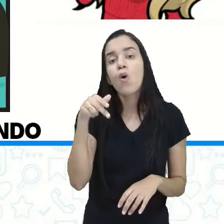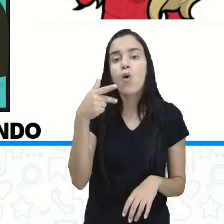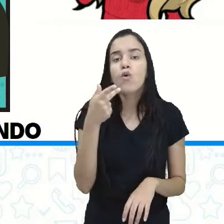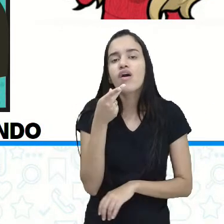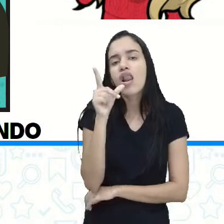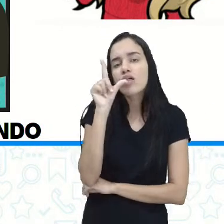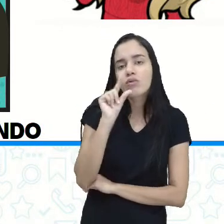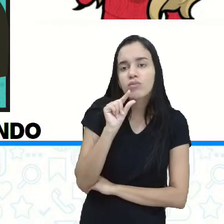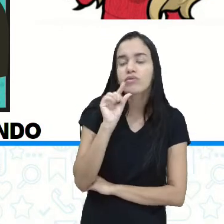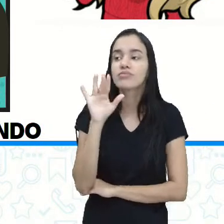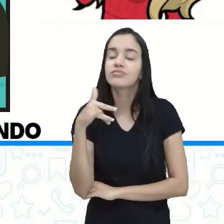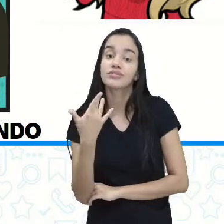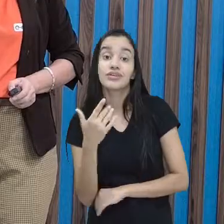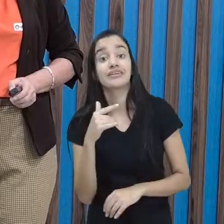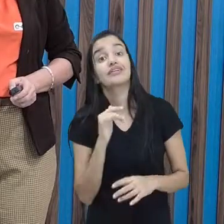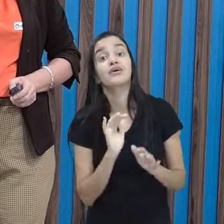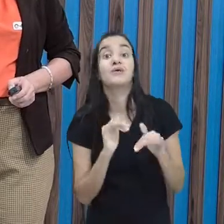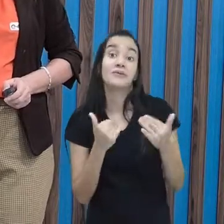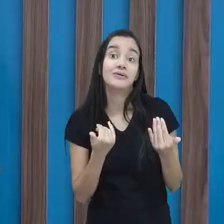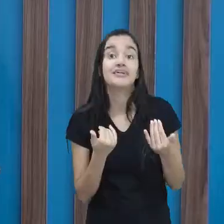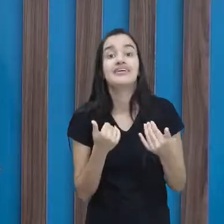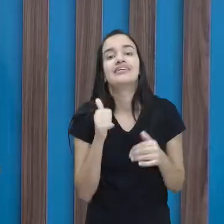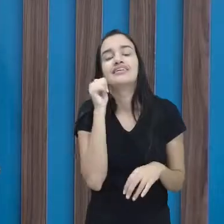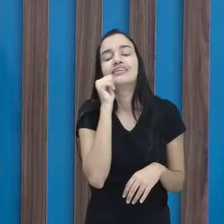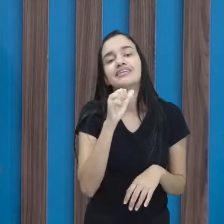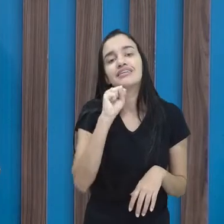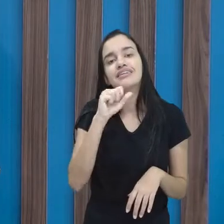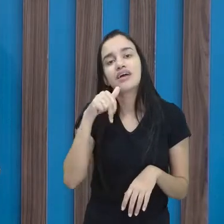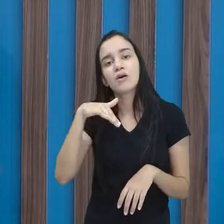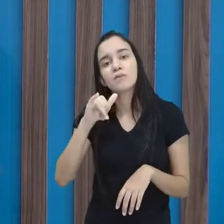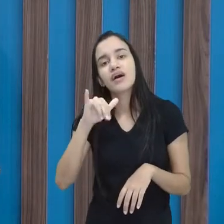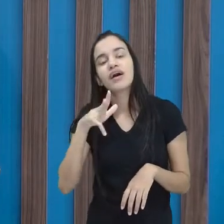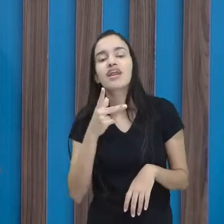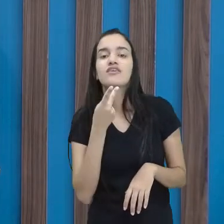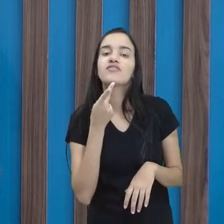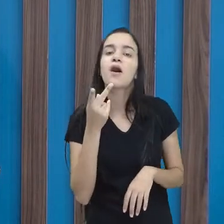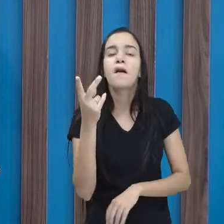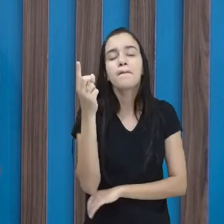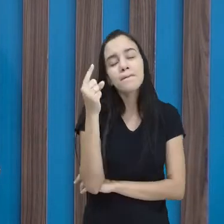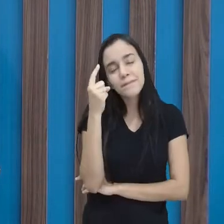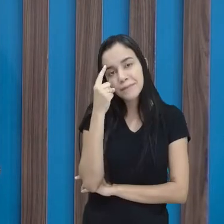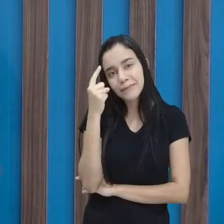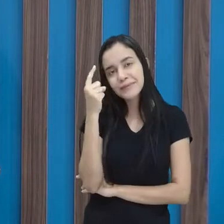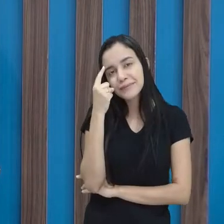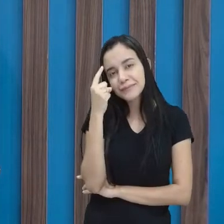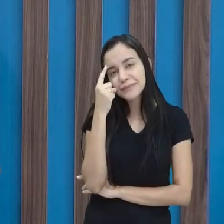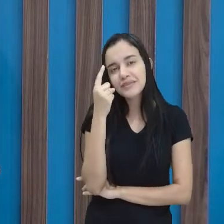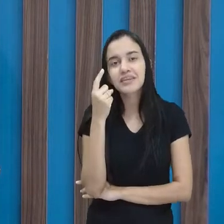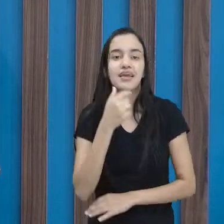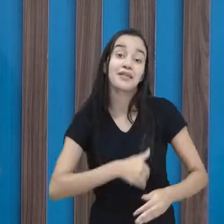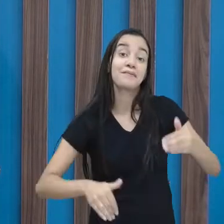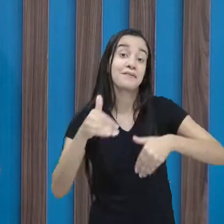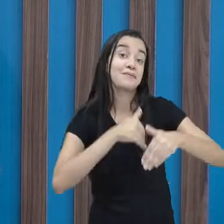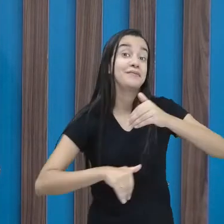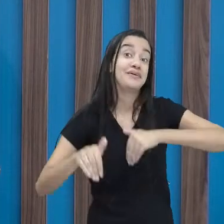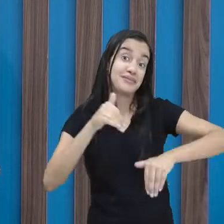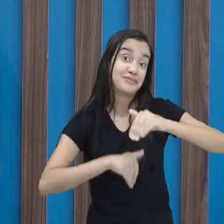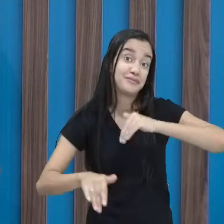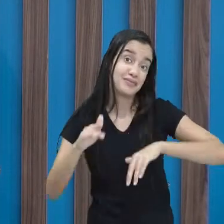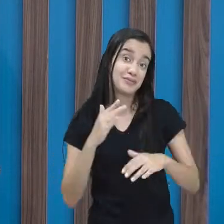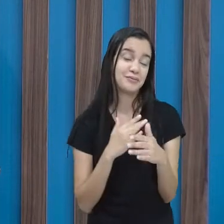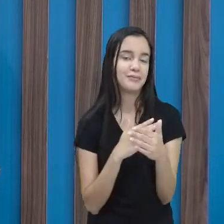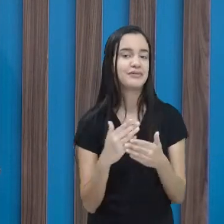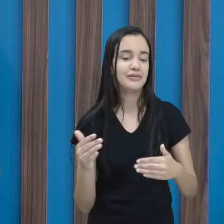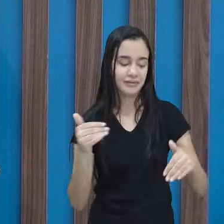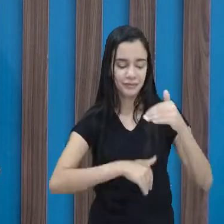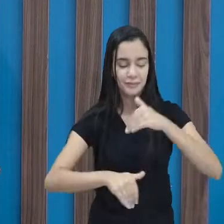você acha? Samara já colocou aqui, ó. Tá o quê? Pensando. Pensando. Samara tá bem participativa, viu? Desde o início da aula que ela